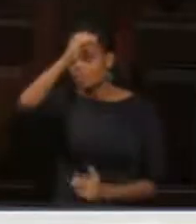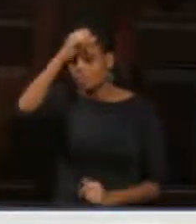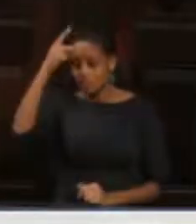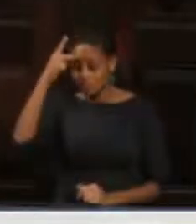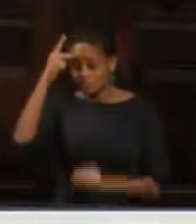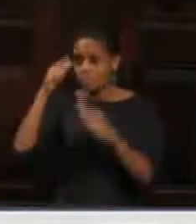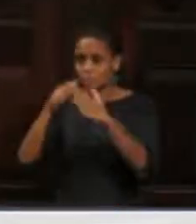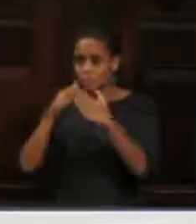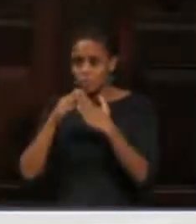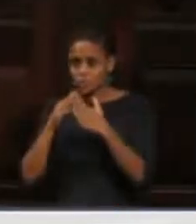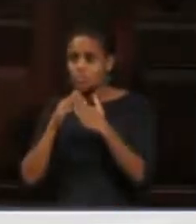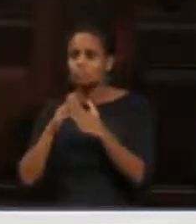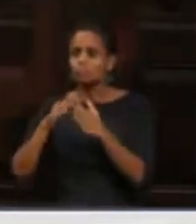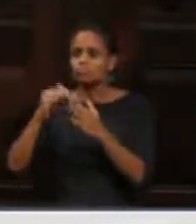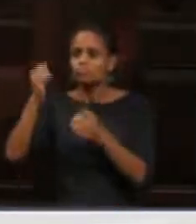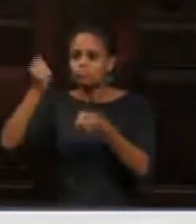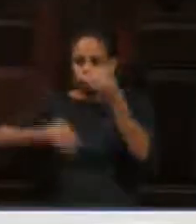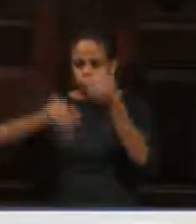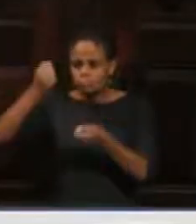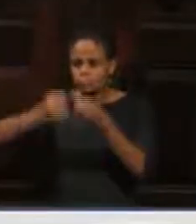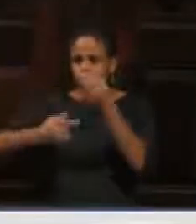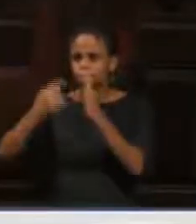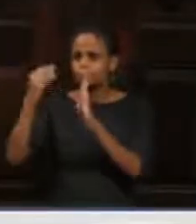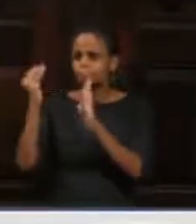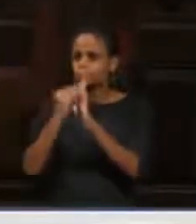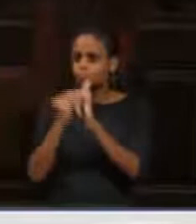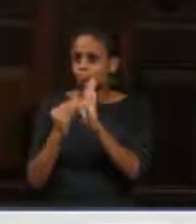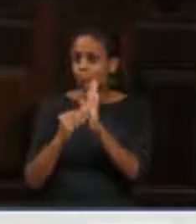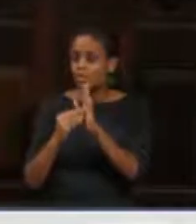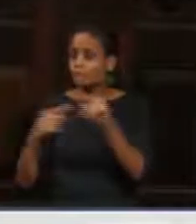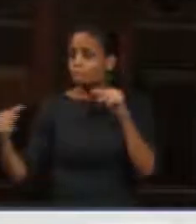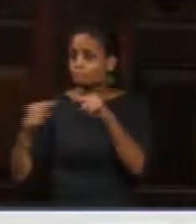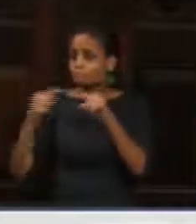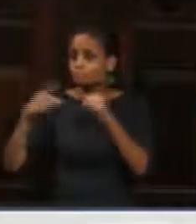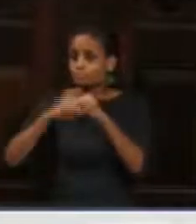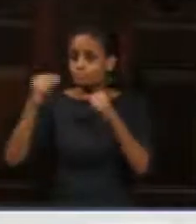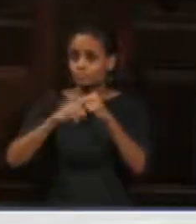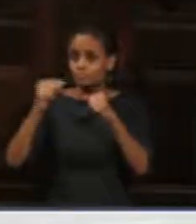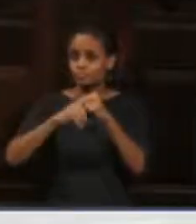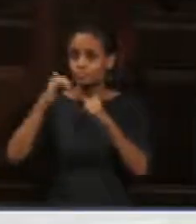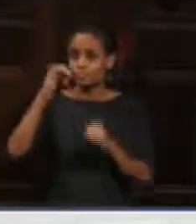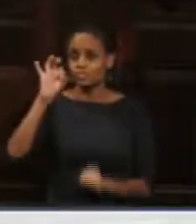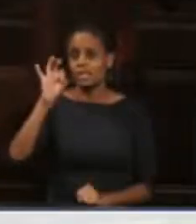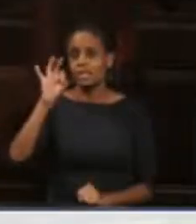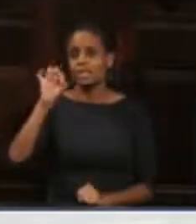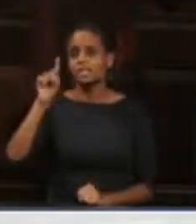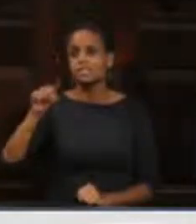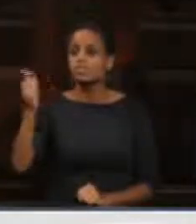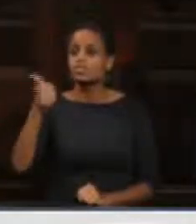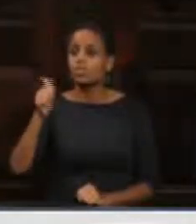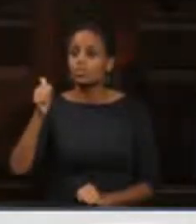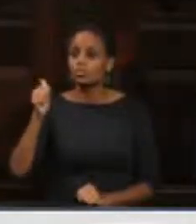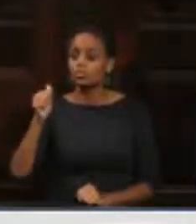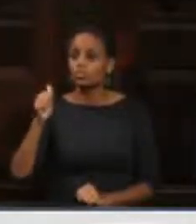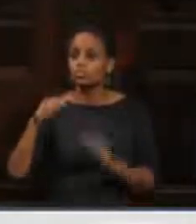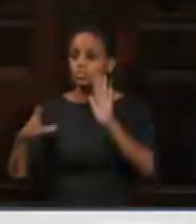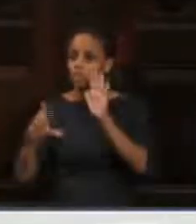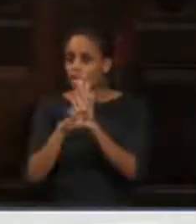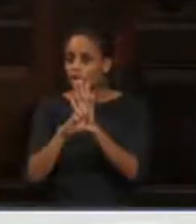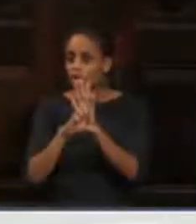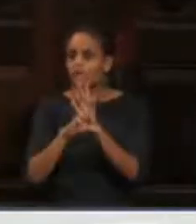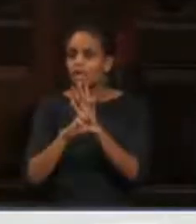solicitando, requerendo informações de acordo com o artigo 10 e 11 da Lei de Acesso à Informação,